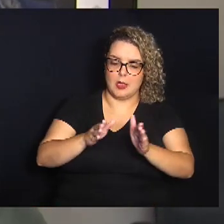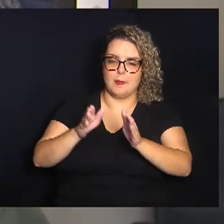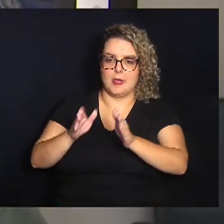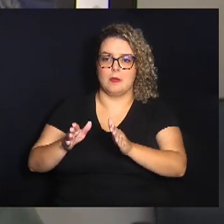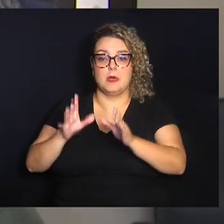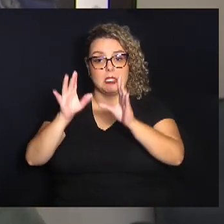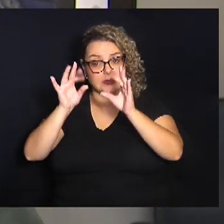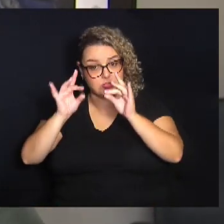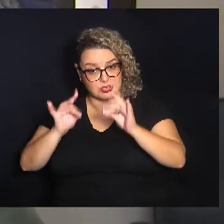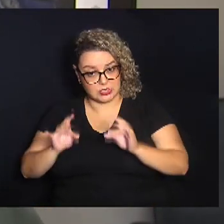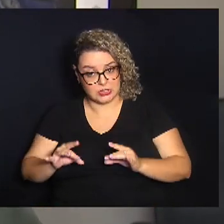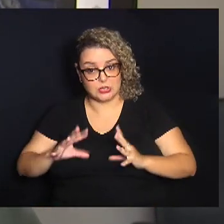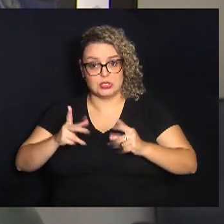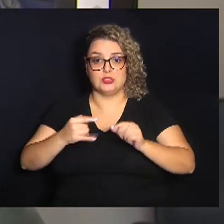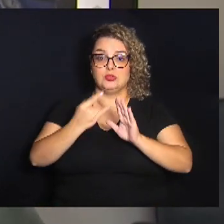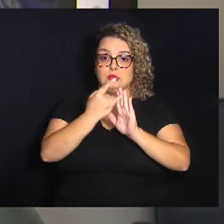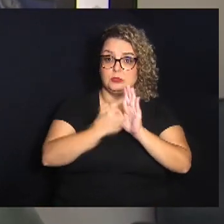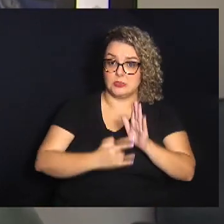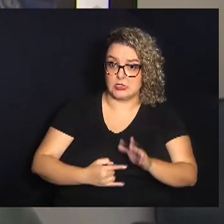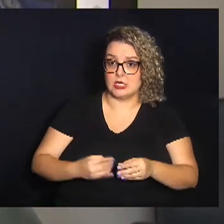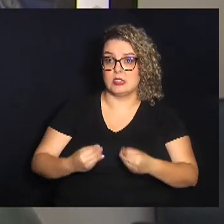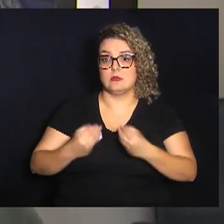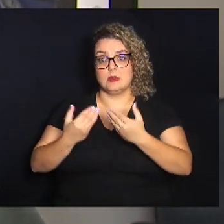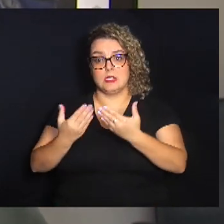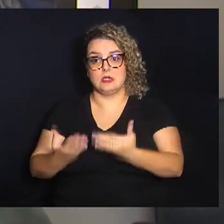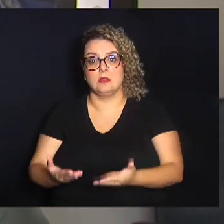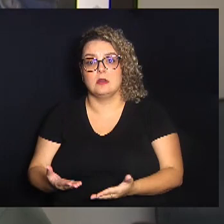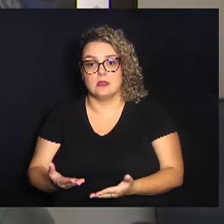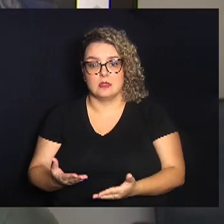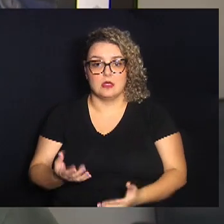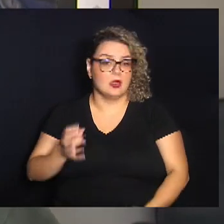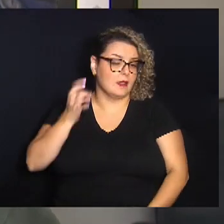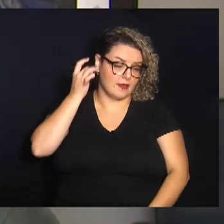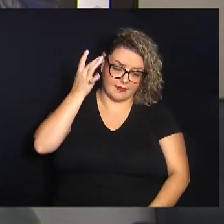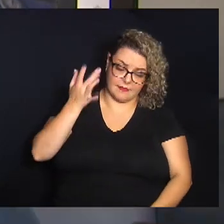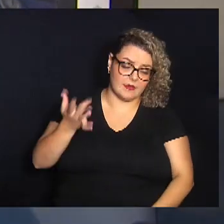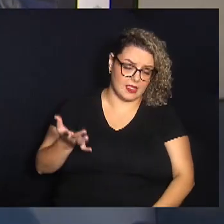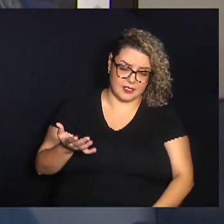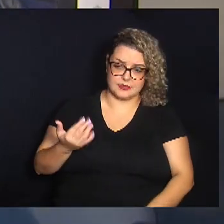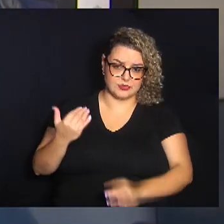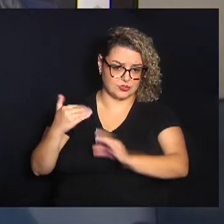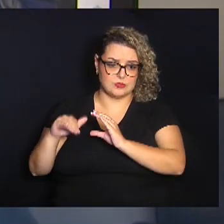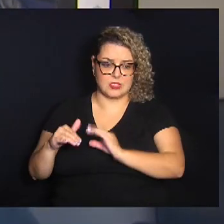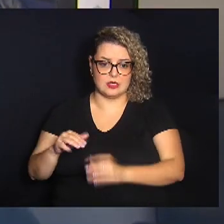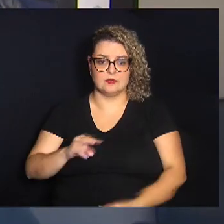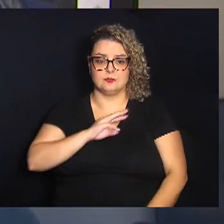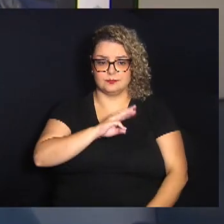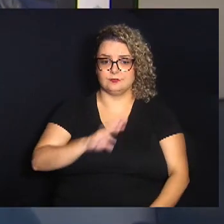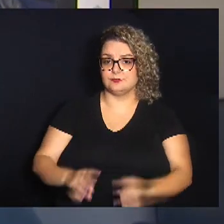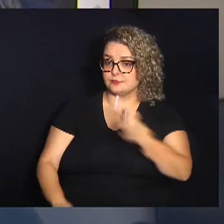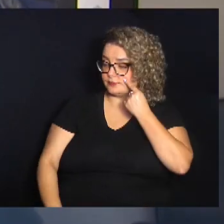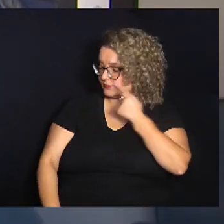se olhar toda a documentação correta que tem que ser enviada, é muito fácil de enviar. A página é